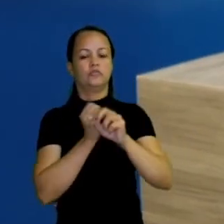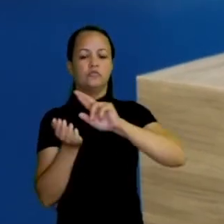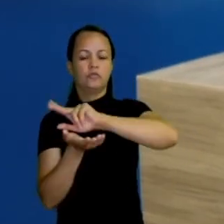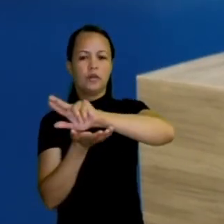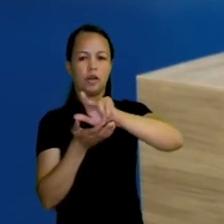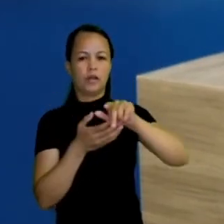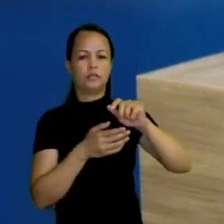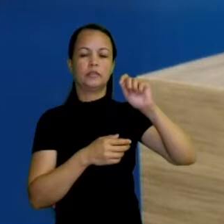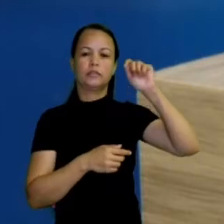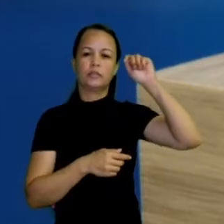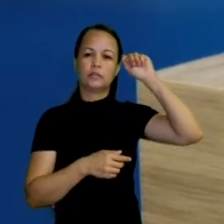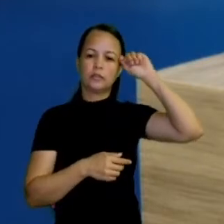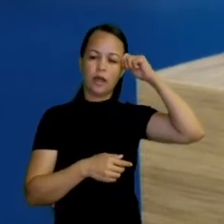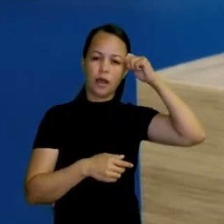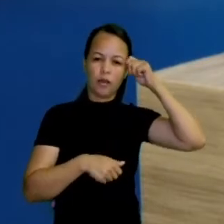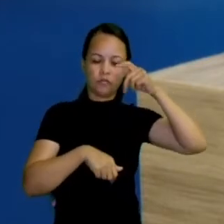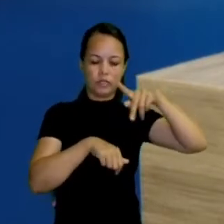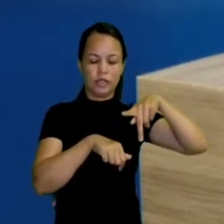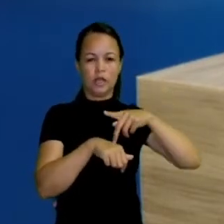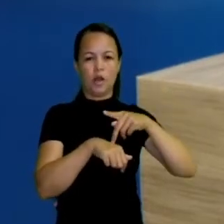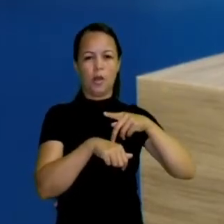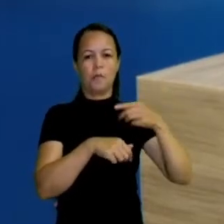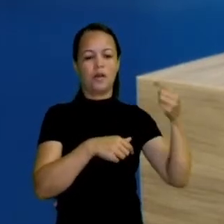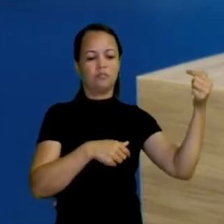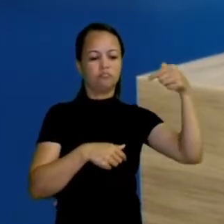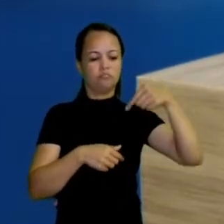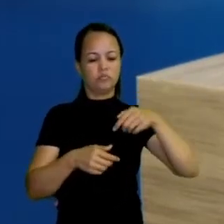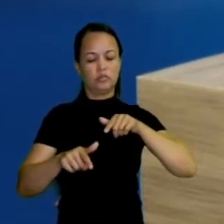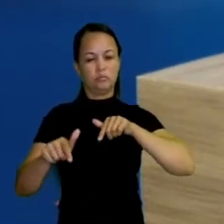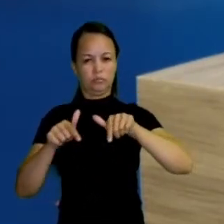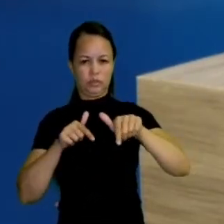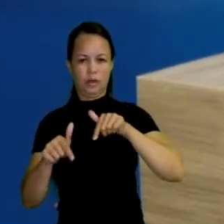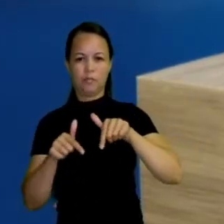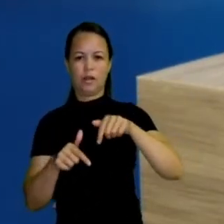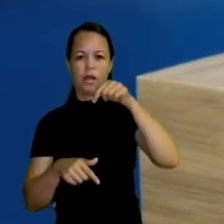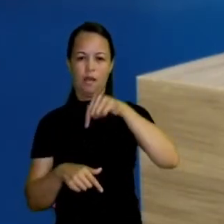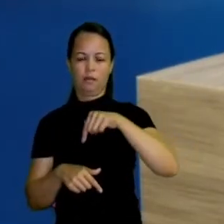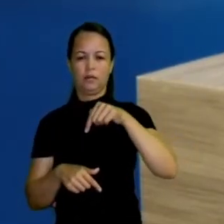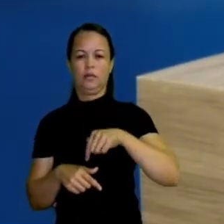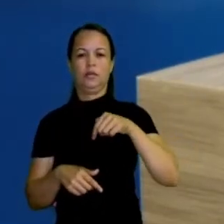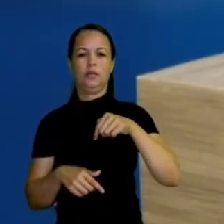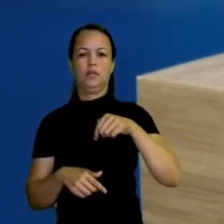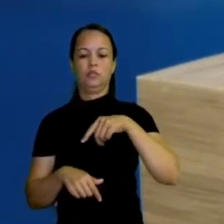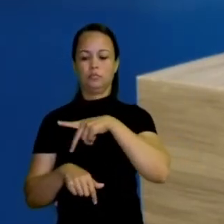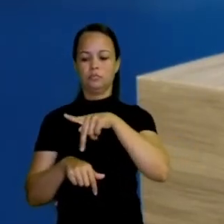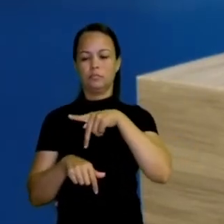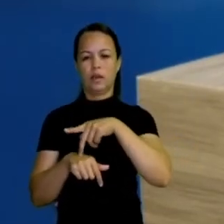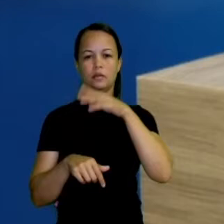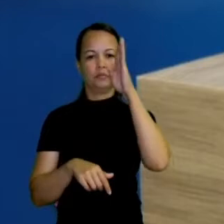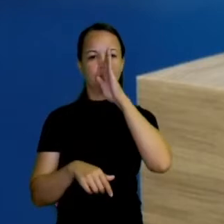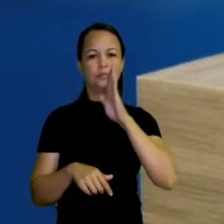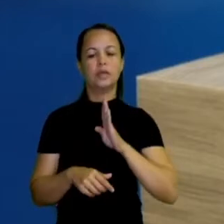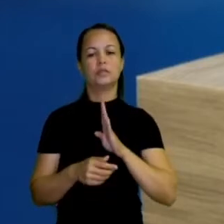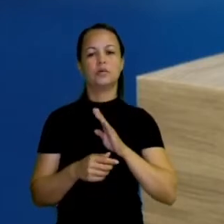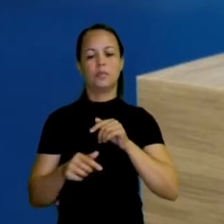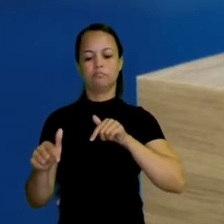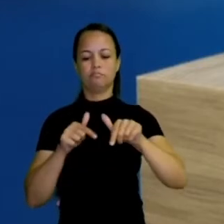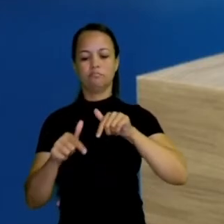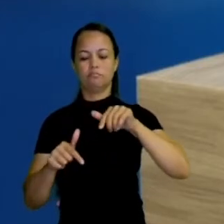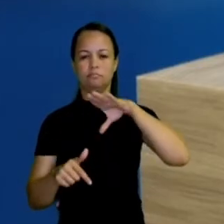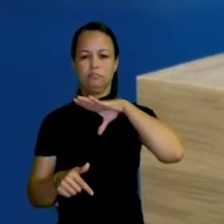da África, para ser mão de obra escrava aqui no nosso país, para trabalhar para os